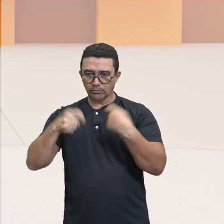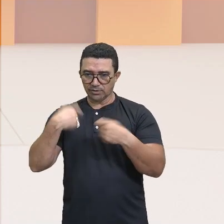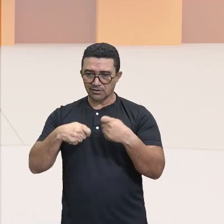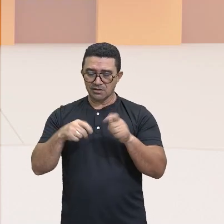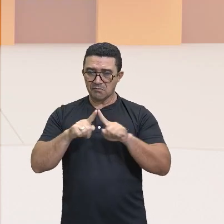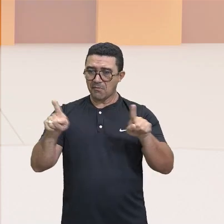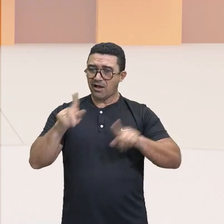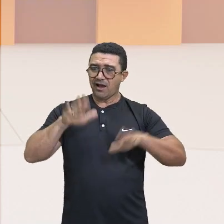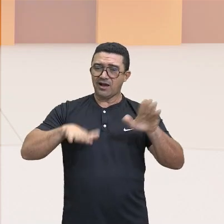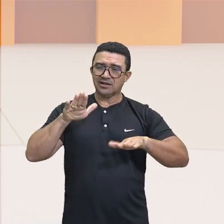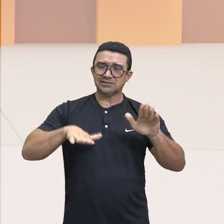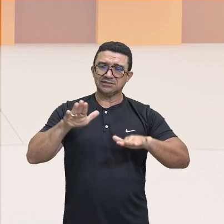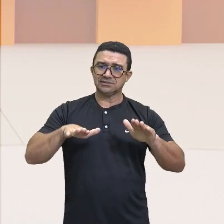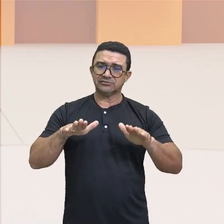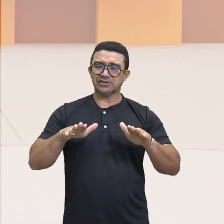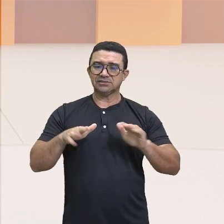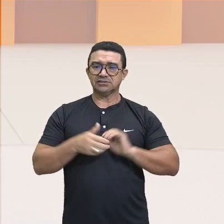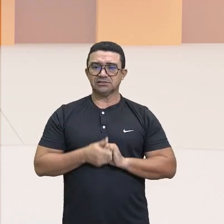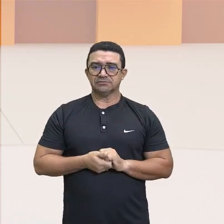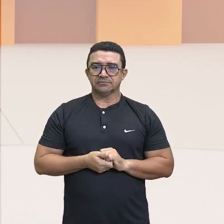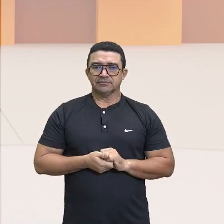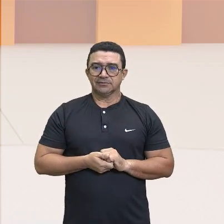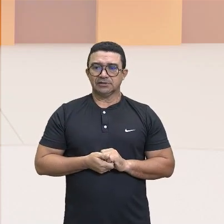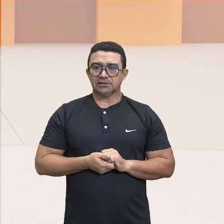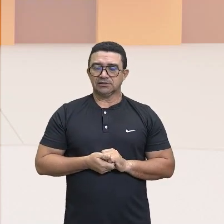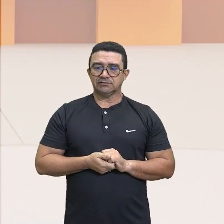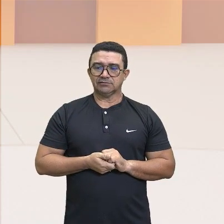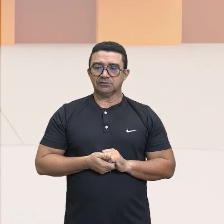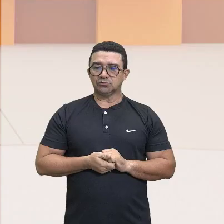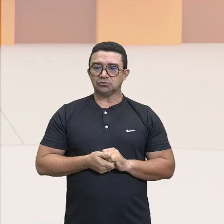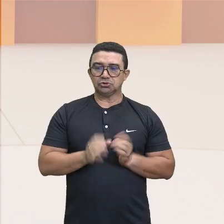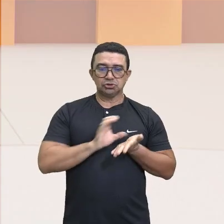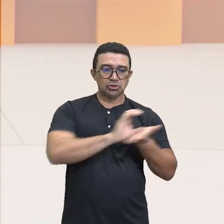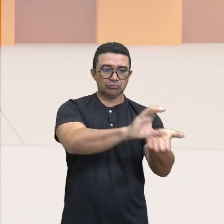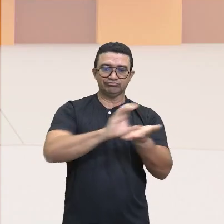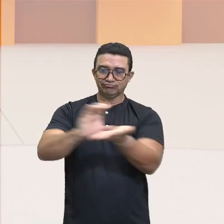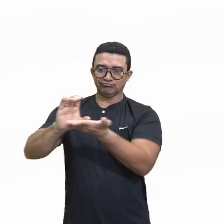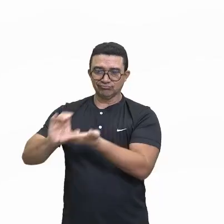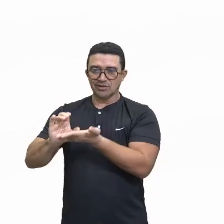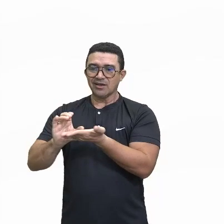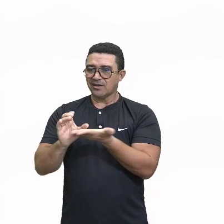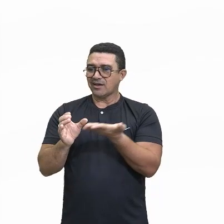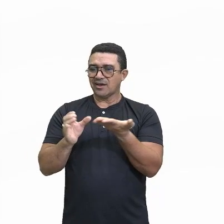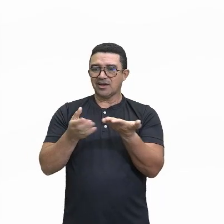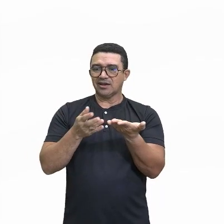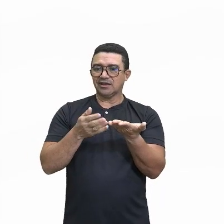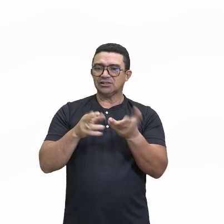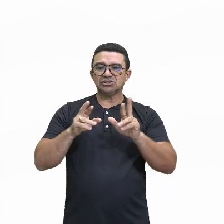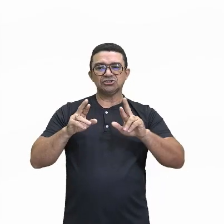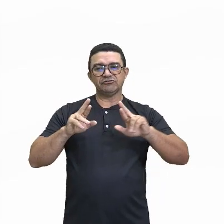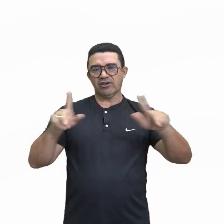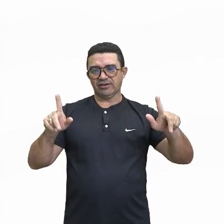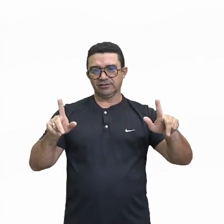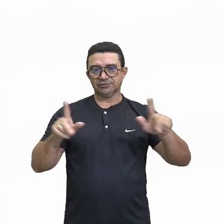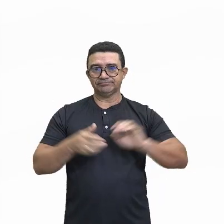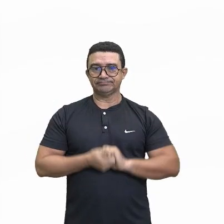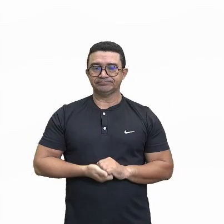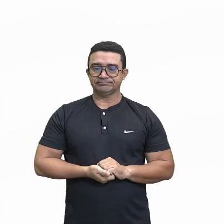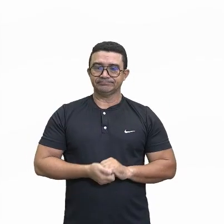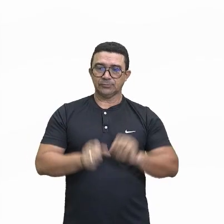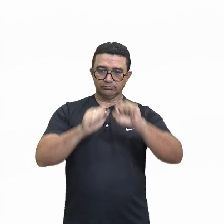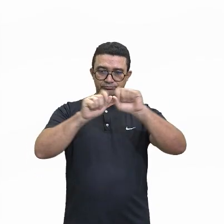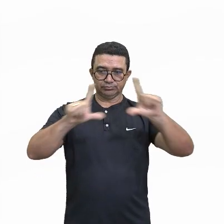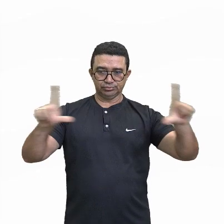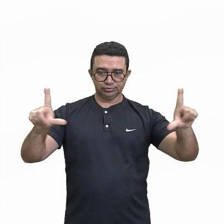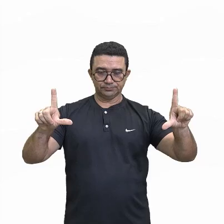Nem sempre com grandes porções de dinheiro chegando para todo mundo. Nessa próxima tela a gente vai ver aí que ao longo da história da